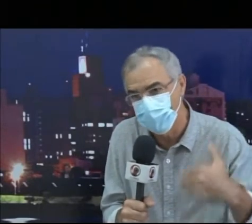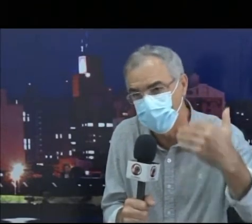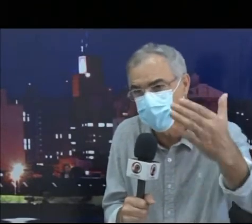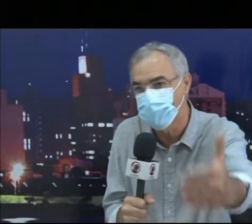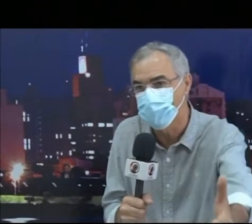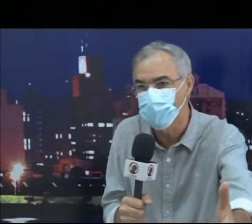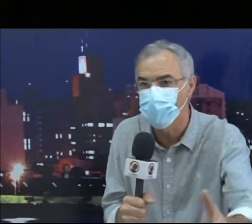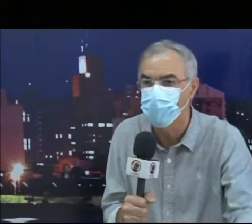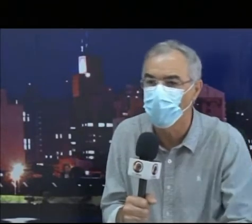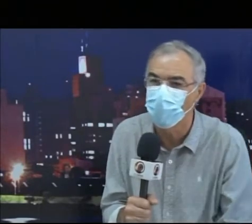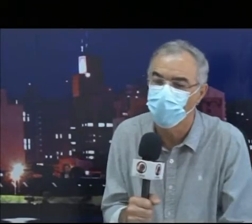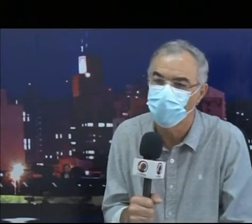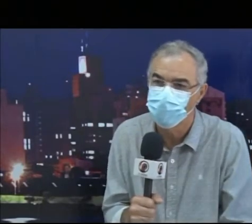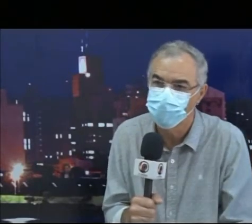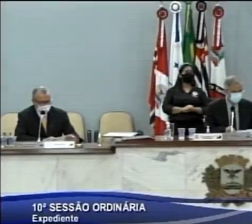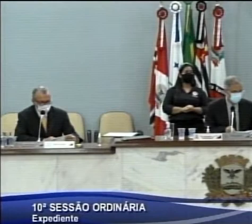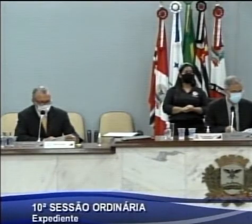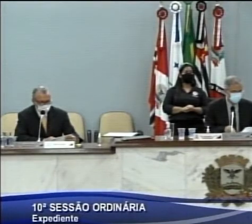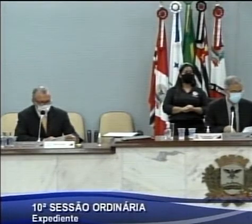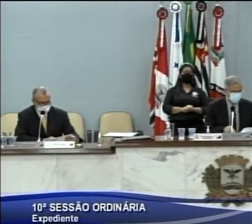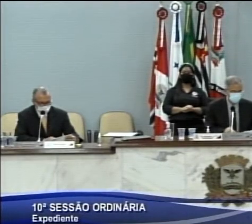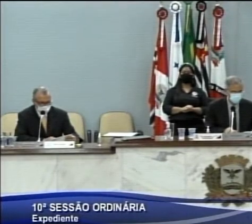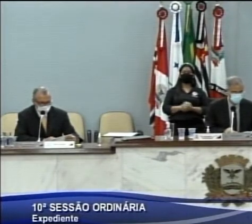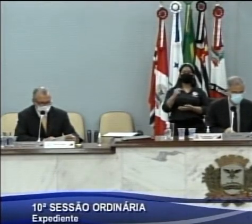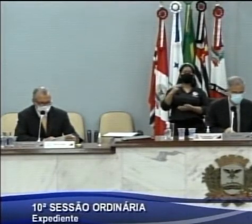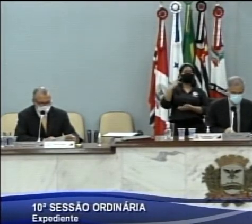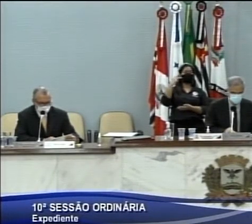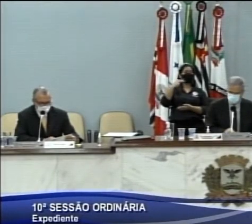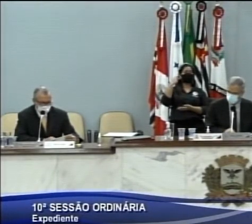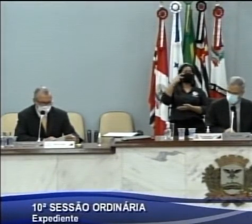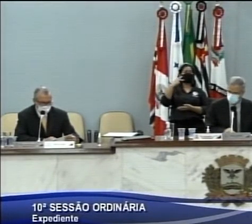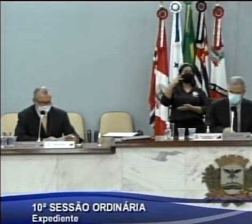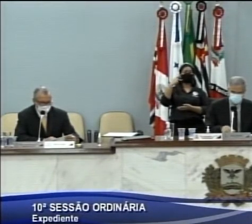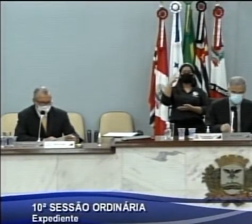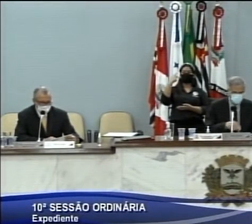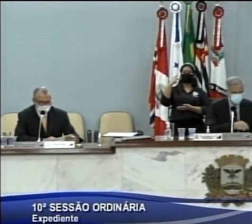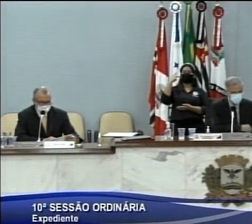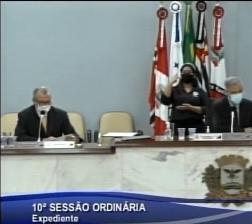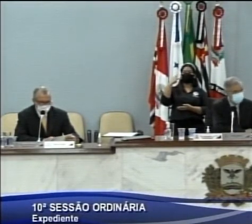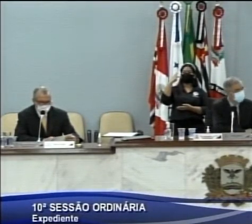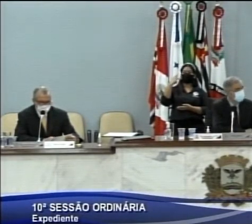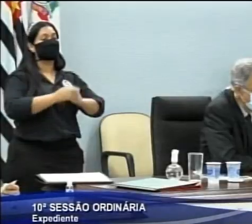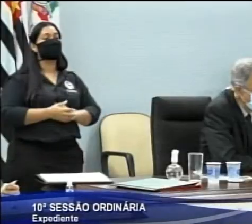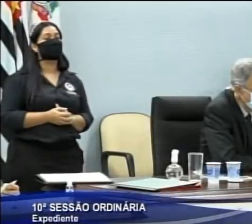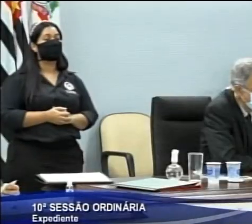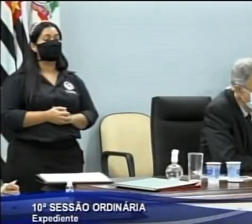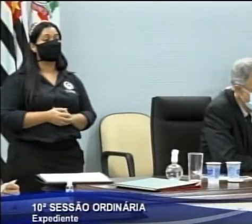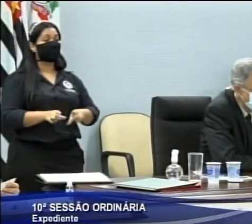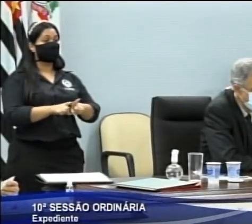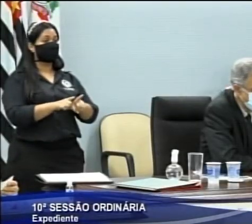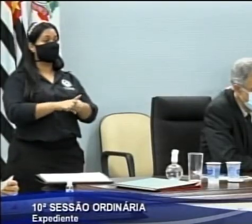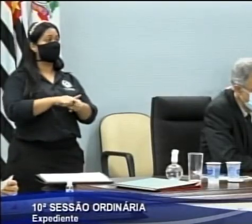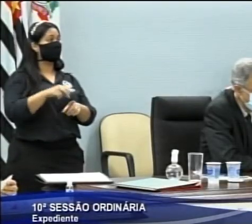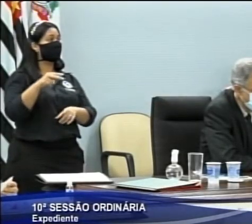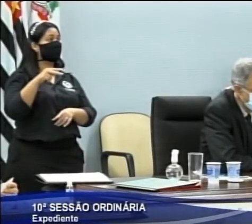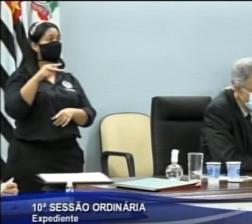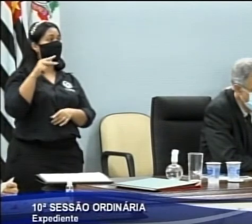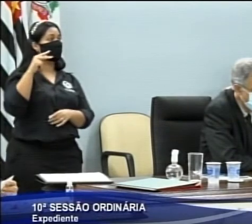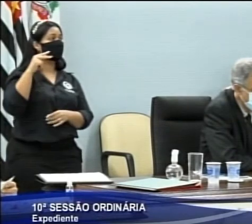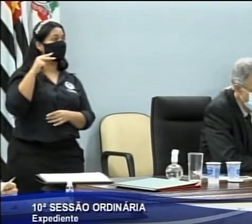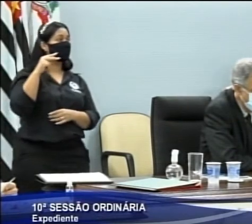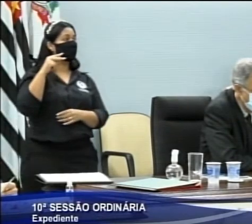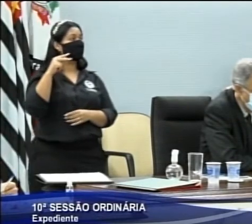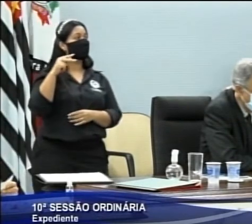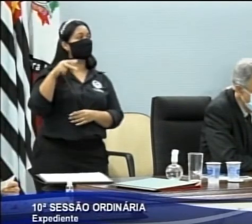mas vai ter 36 meses para pagar. O projeto atualmente tramita nas comissões da Casa. Depois desse processo, segue para